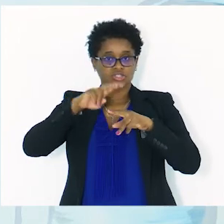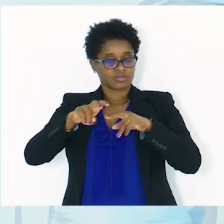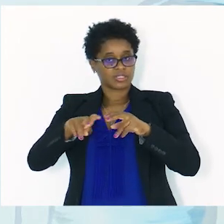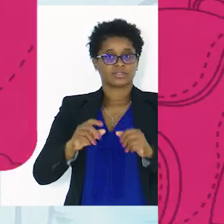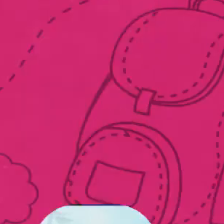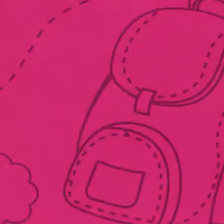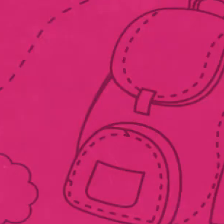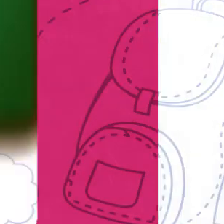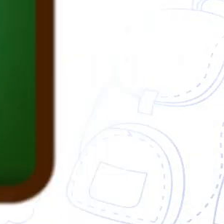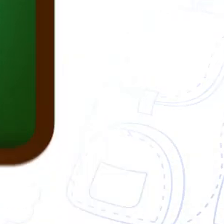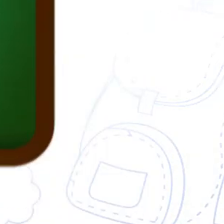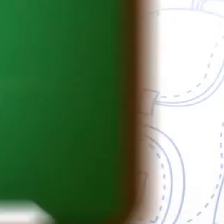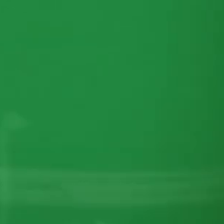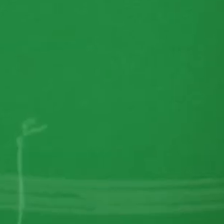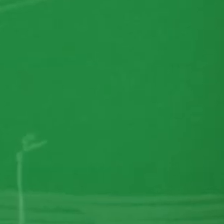disciplina.